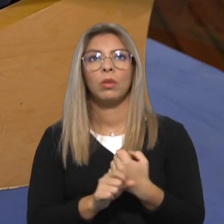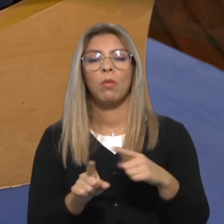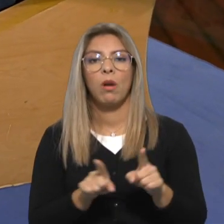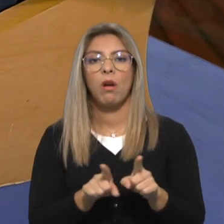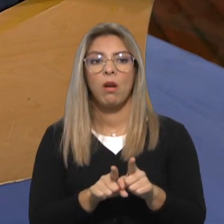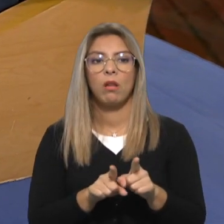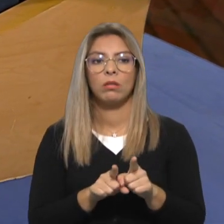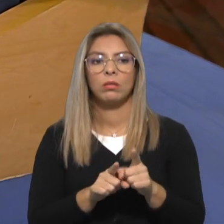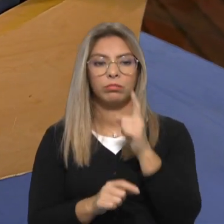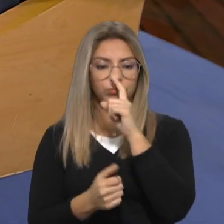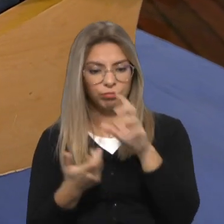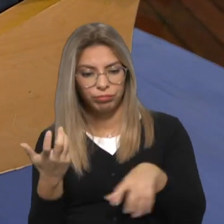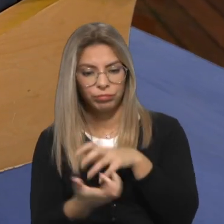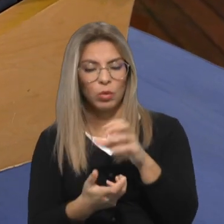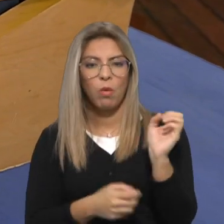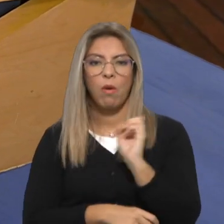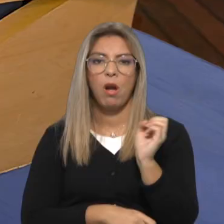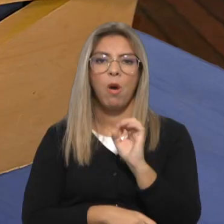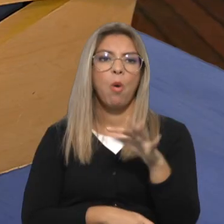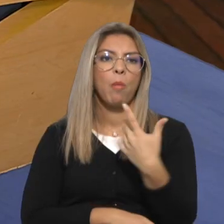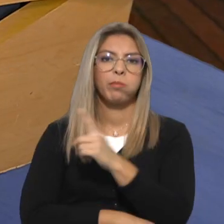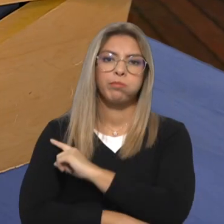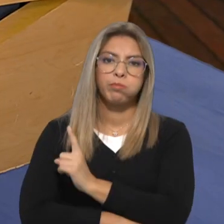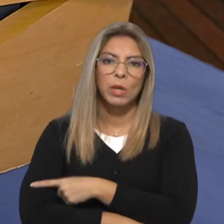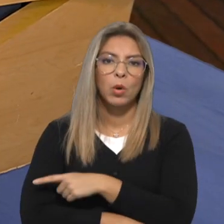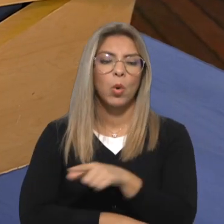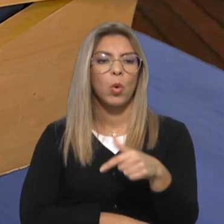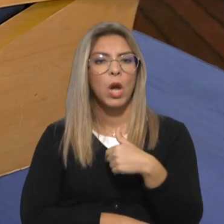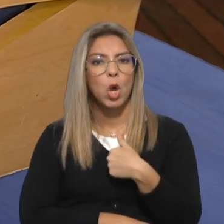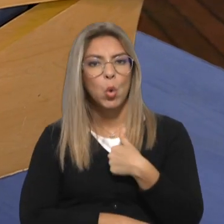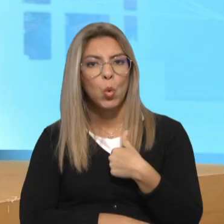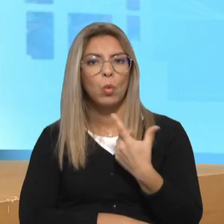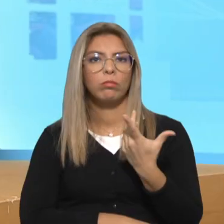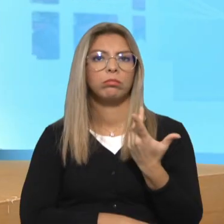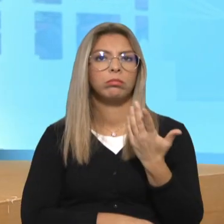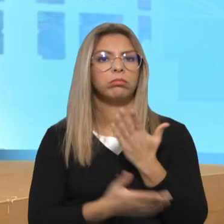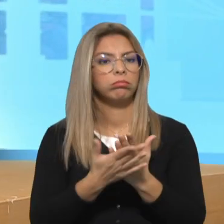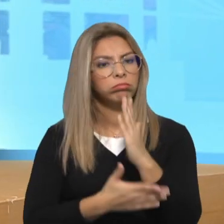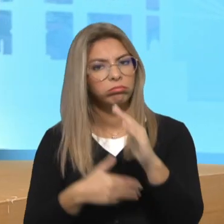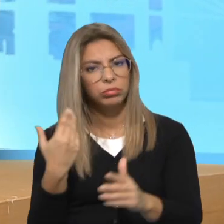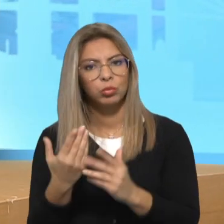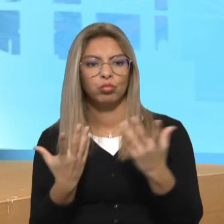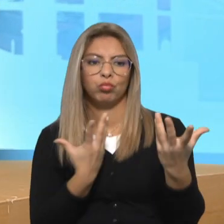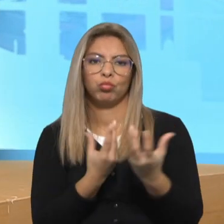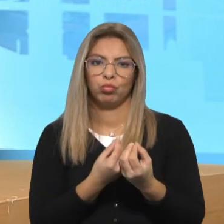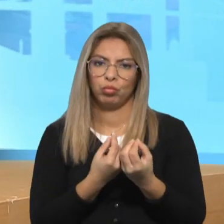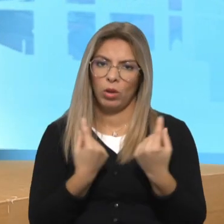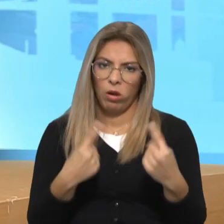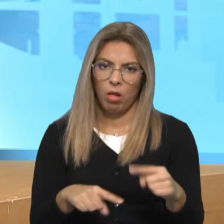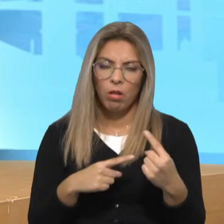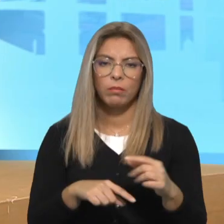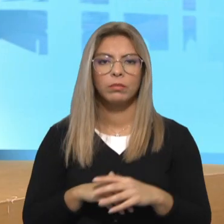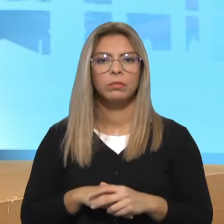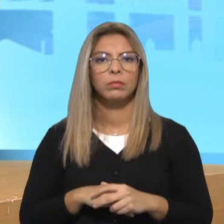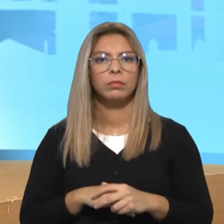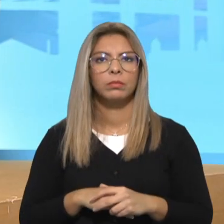há crise de poder, não há esta questão de eu é que tenho o poder. Caminhamos, de facto, juntos. Portanto, vivemos uma experiência